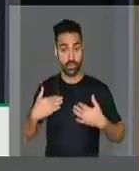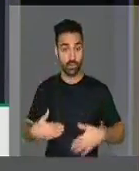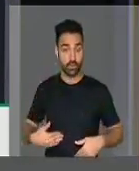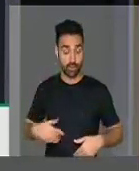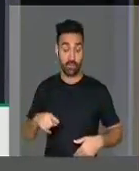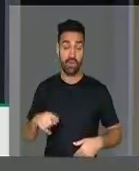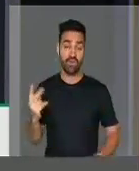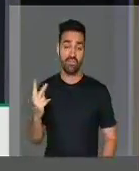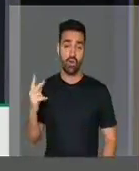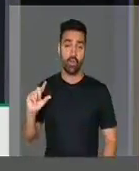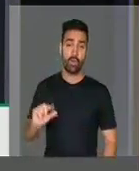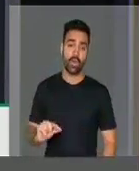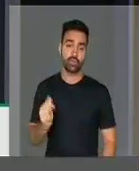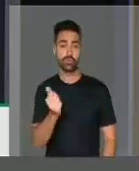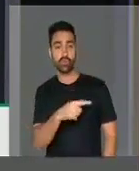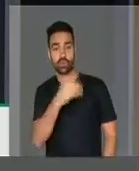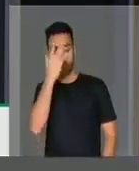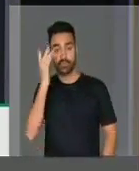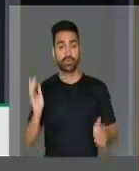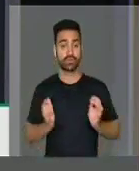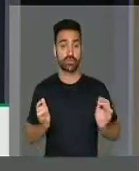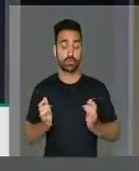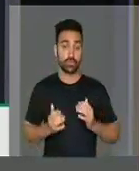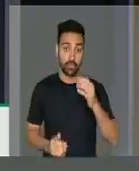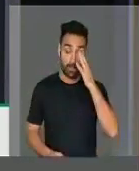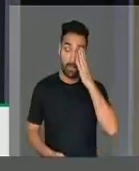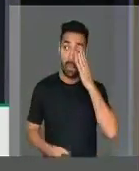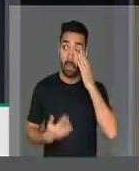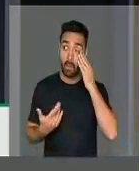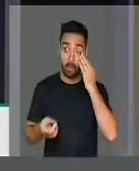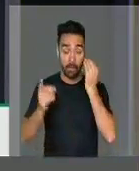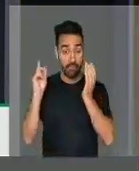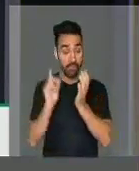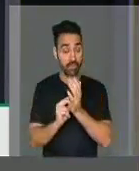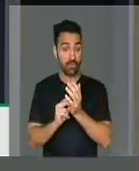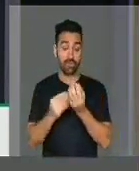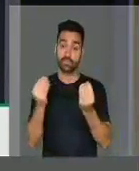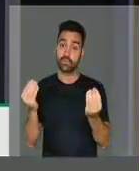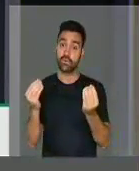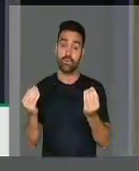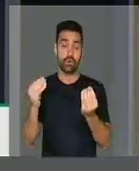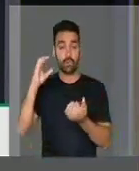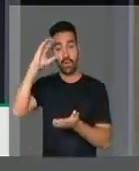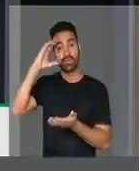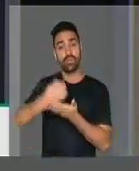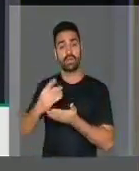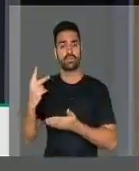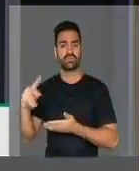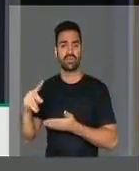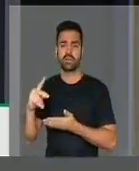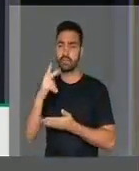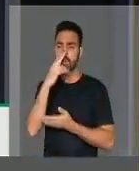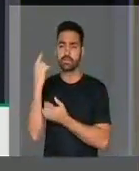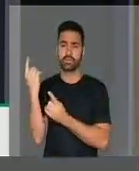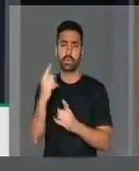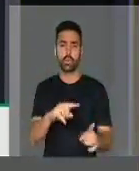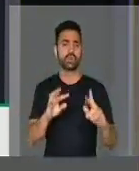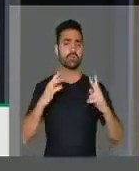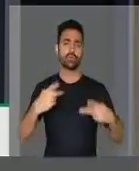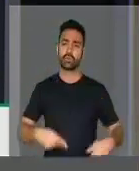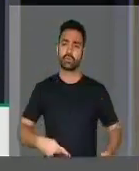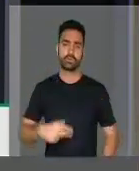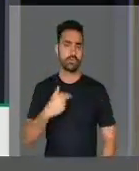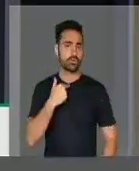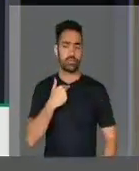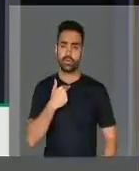menos do que os que têm renda alta. Realmente, essas teses desumanizadoras não podem ser afirmadas, e